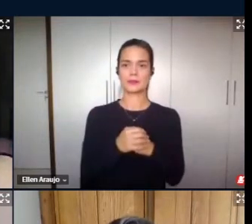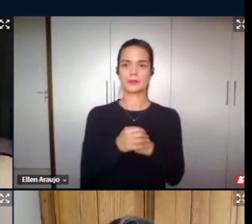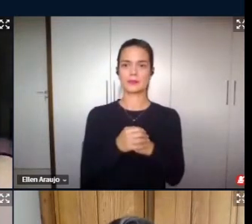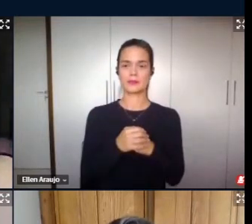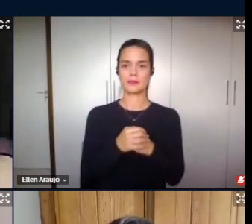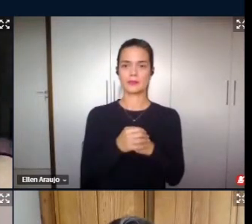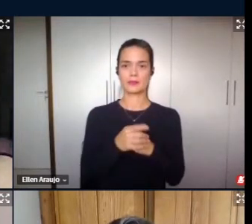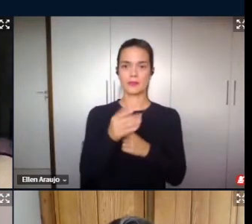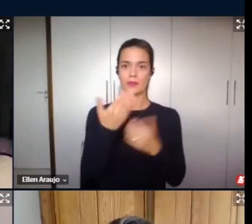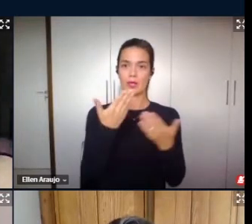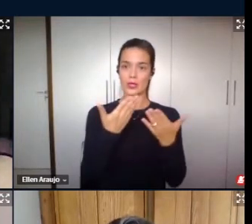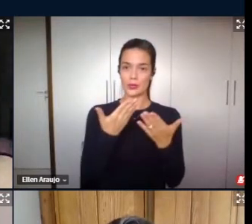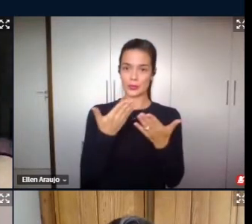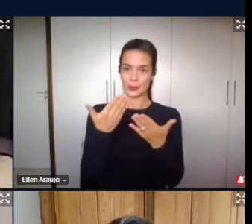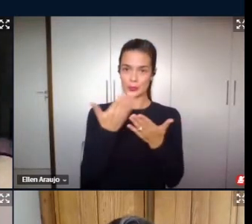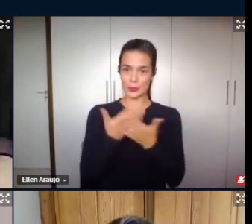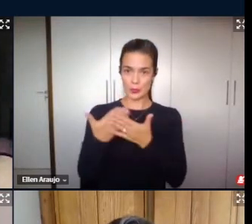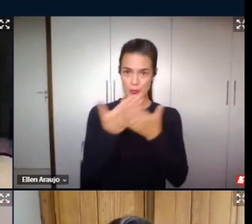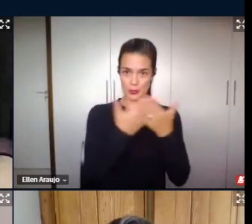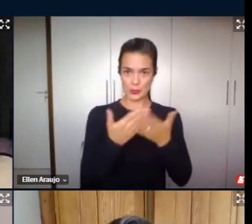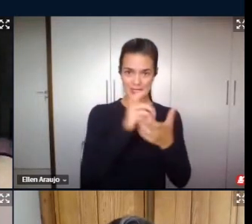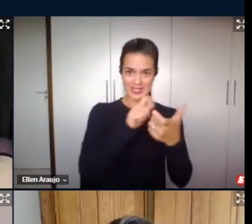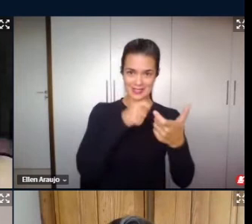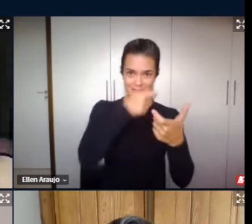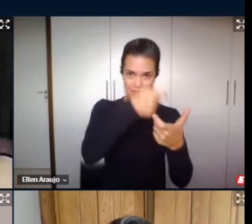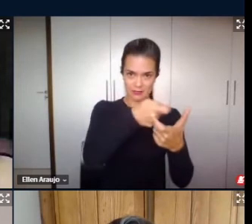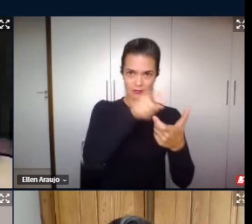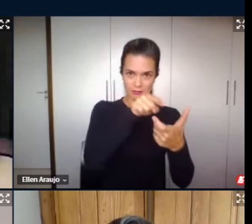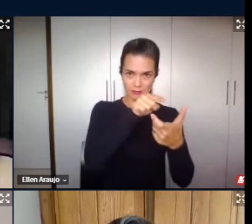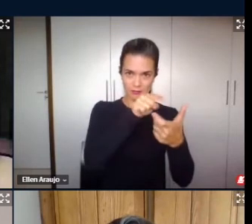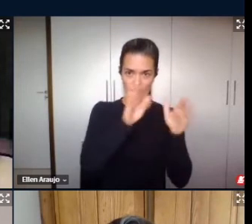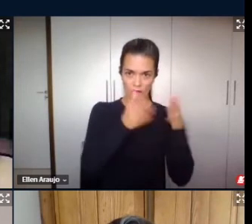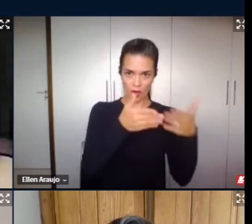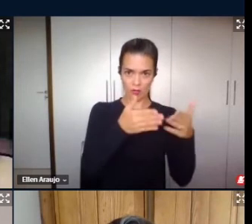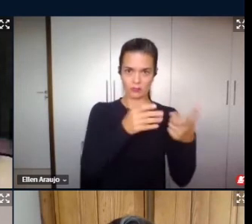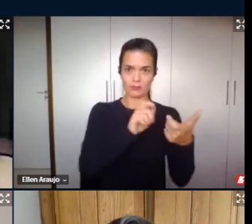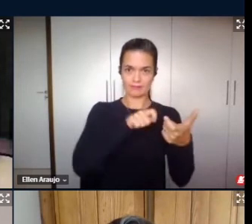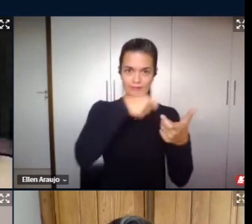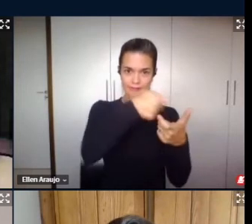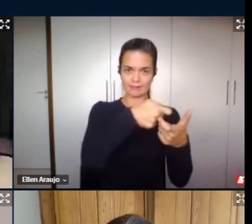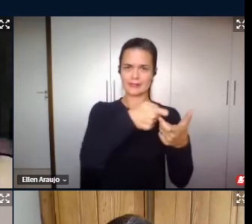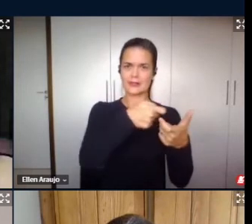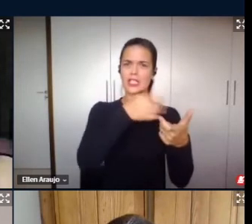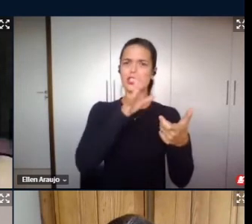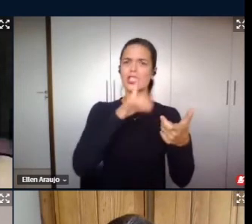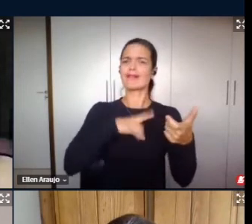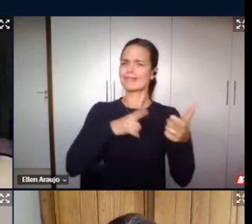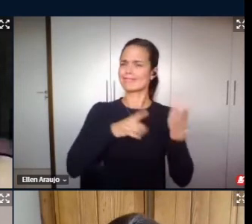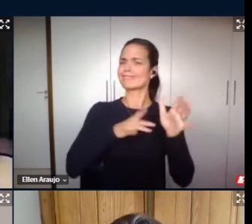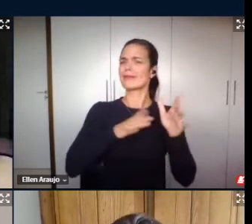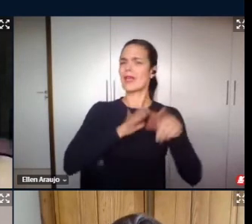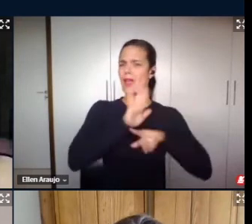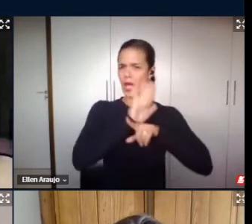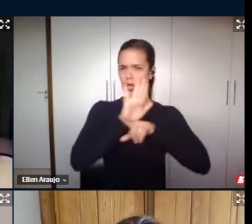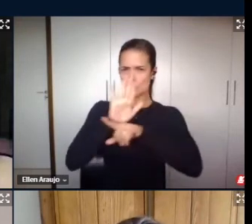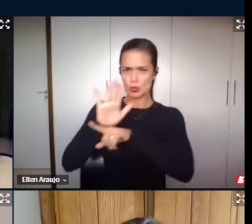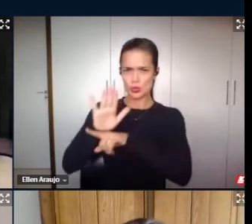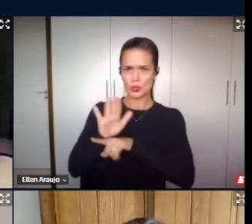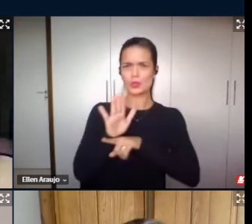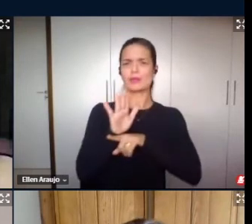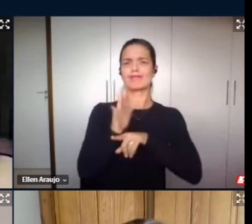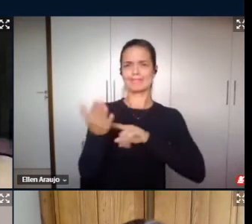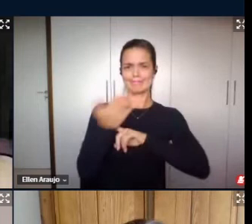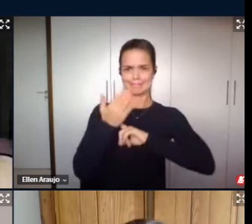o estudo de sinais termo tem sido bastante providencial para nós,